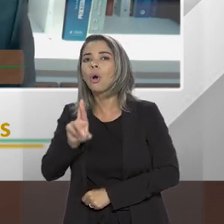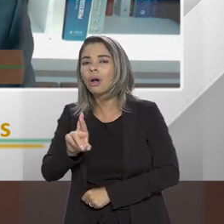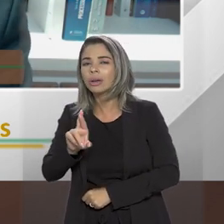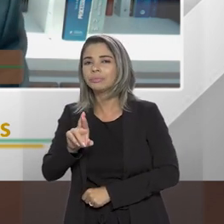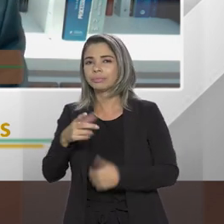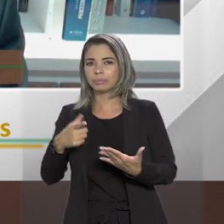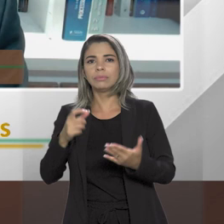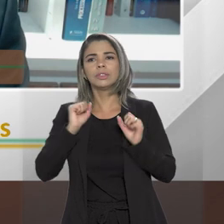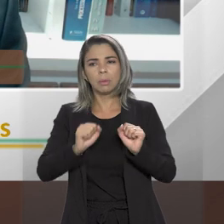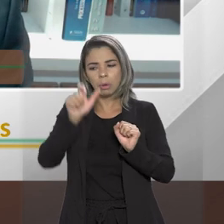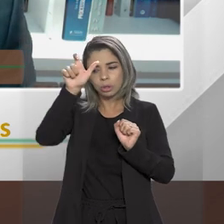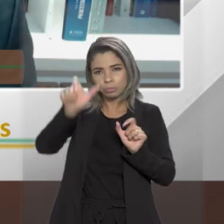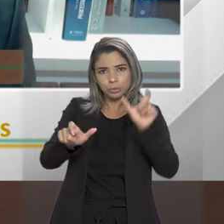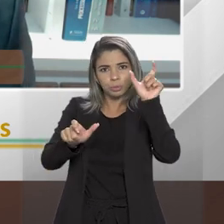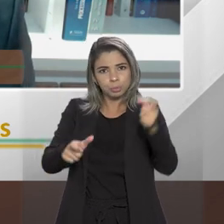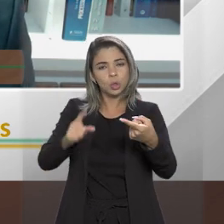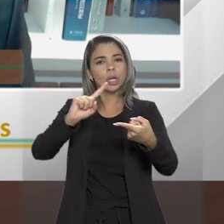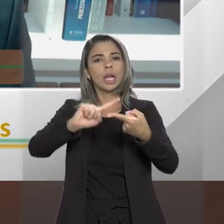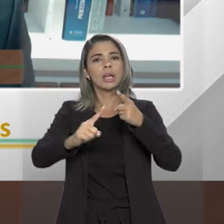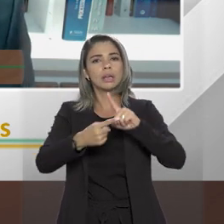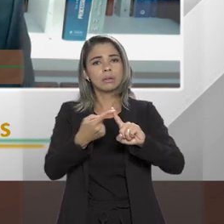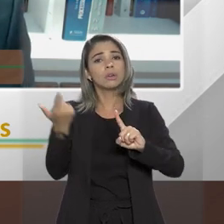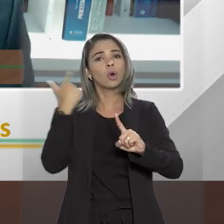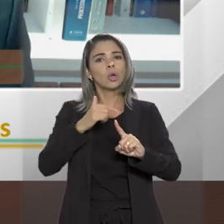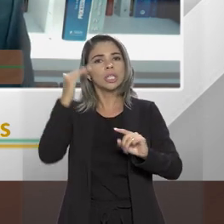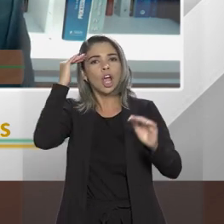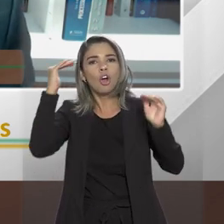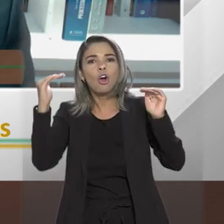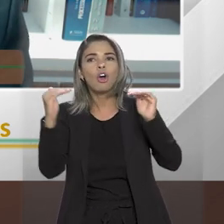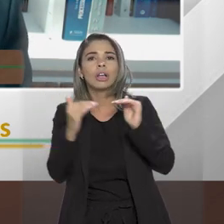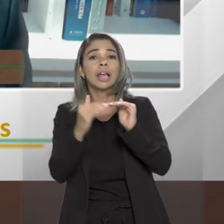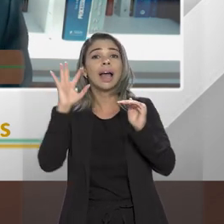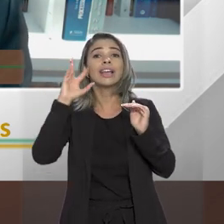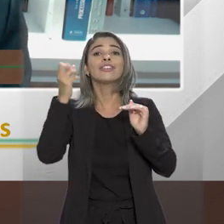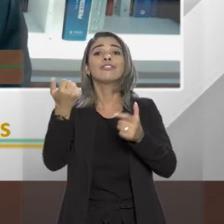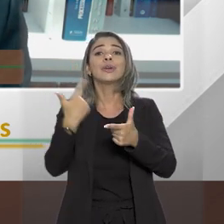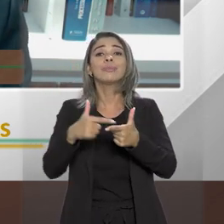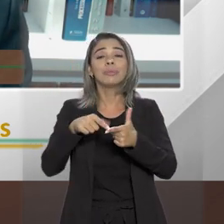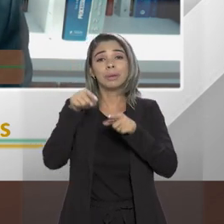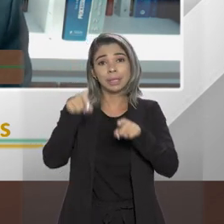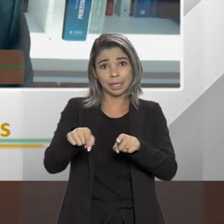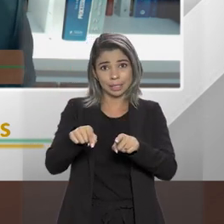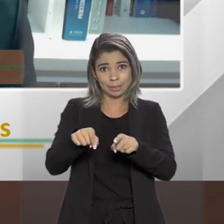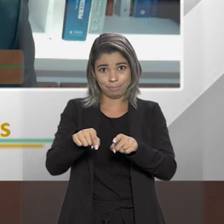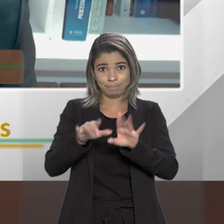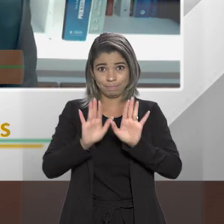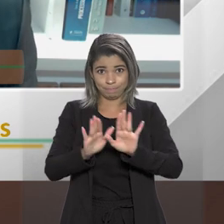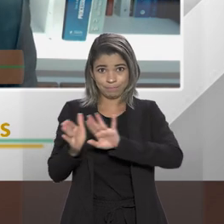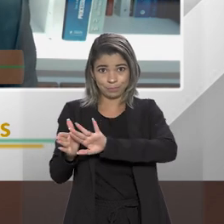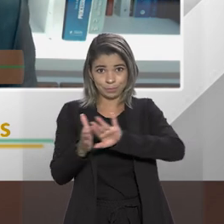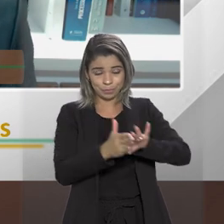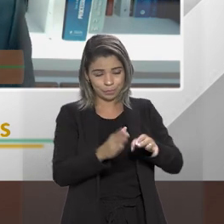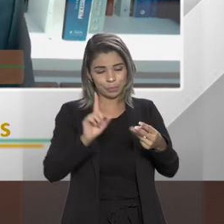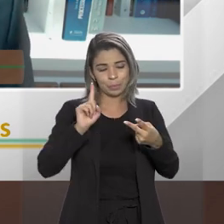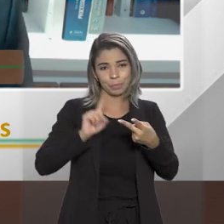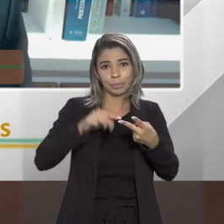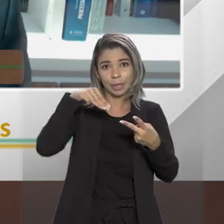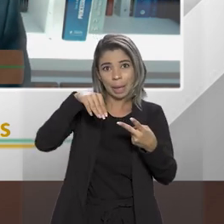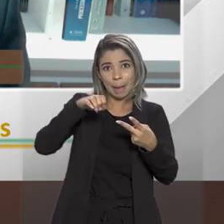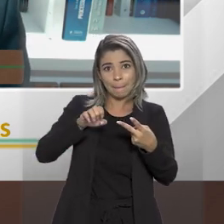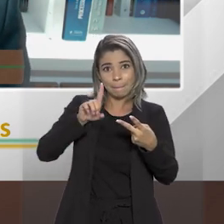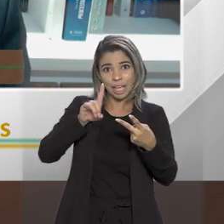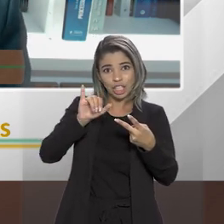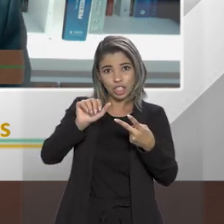concessões recíprocas e chegar a um bom termo para resolver aquele litígio. Já a mediação, também, embora seja